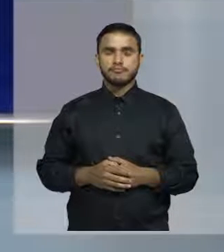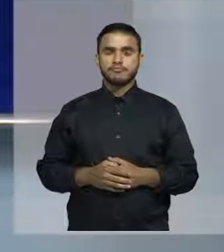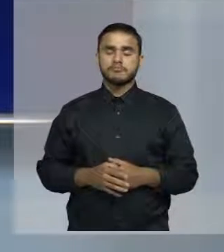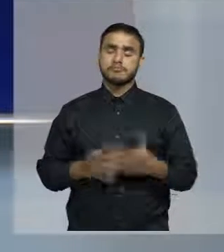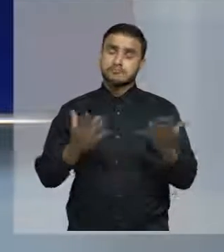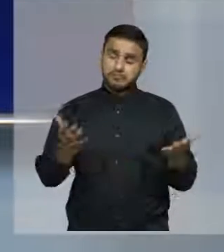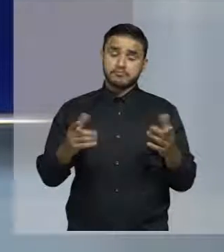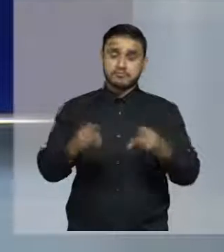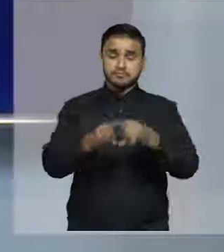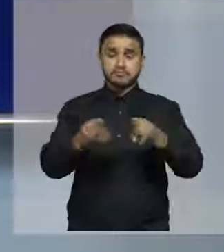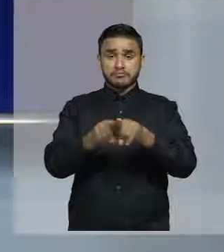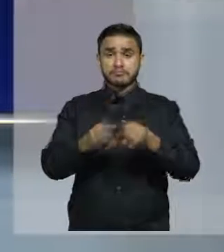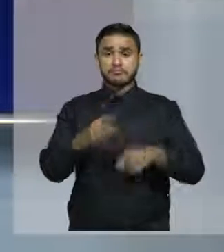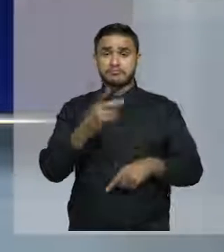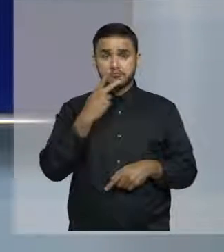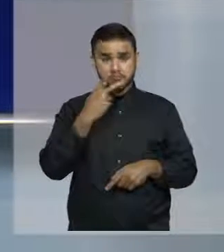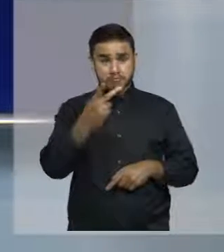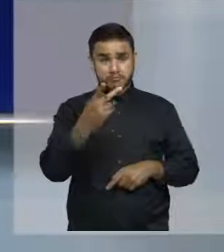Somando-se a isso,